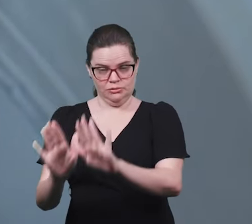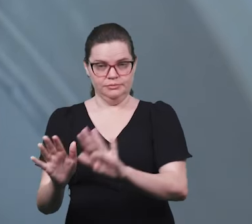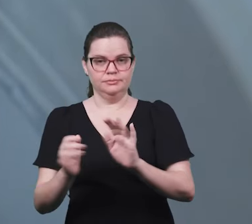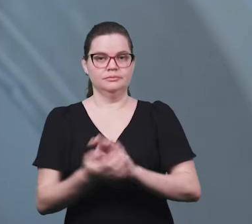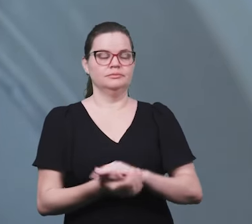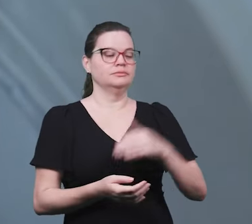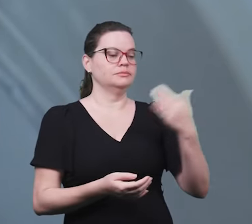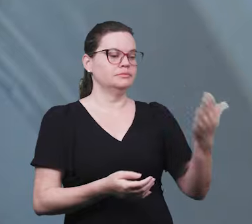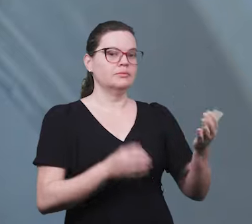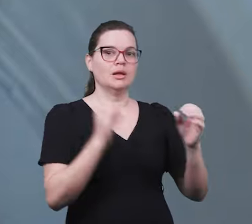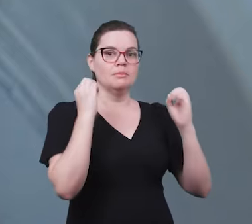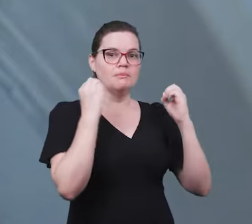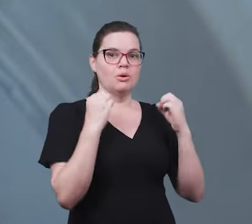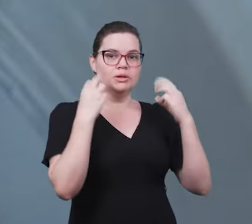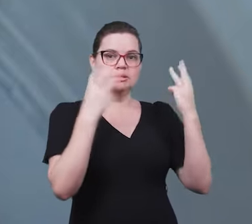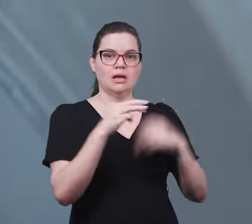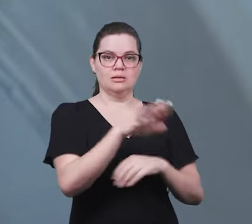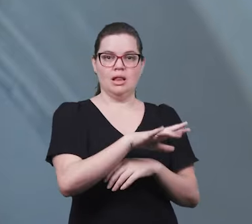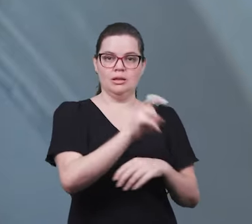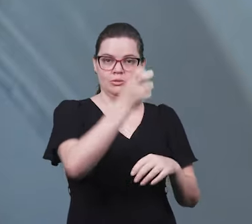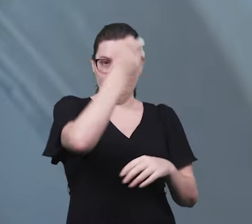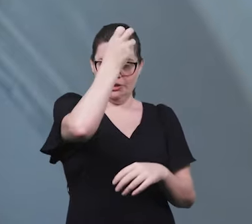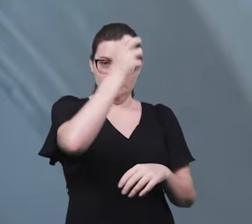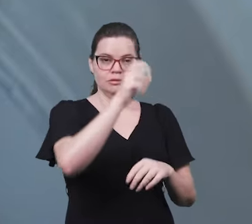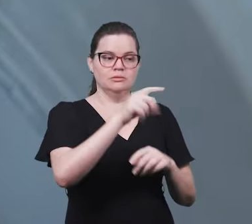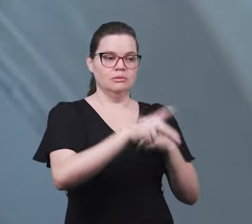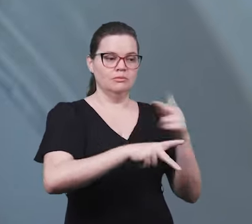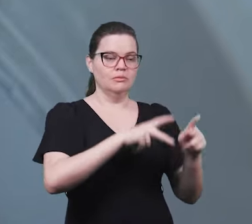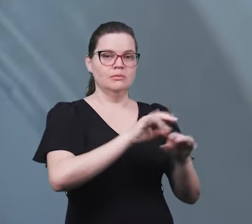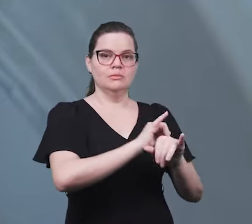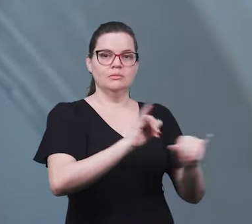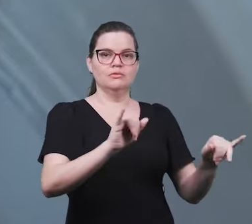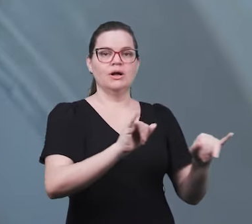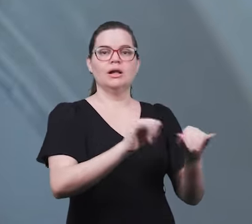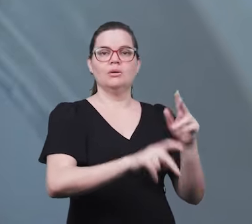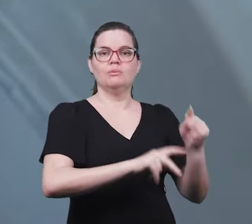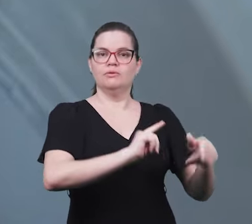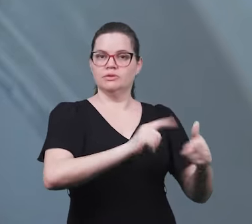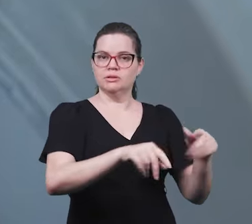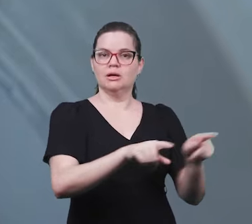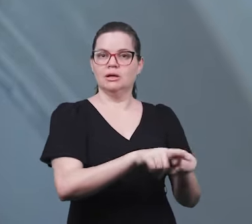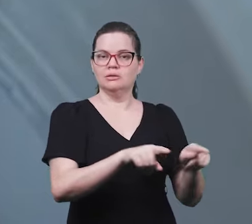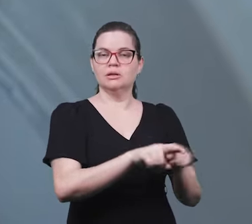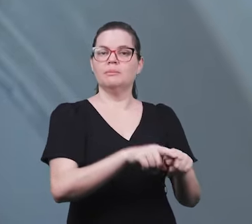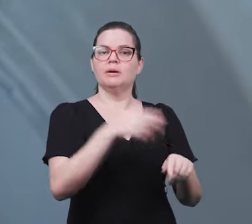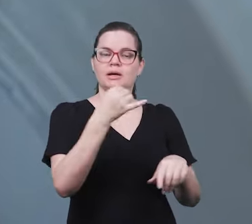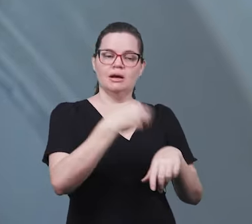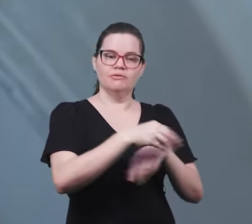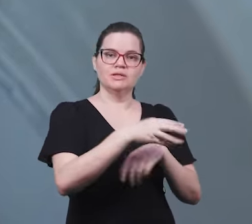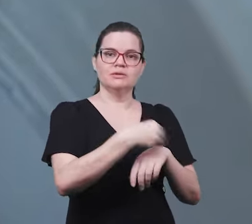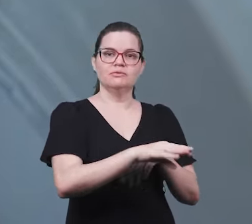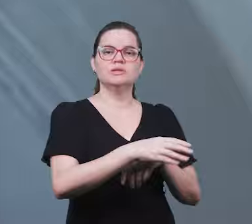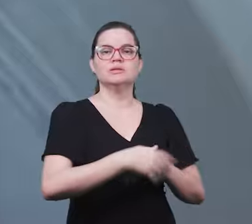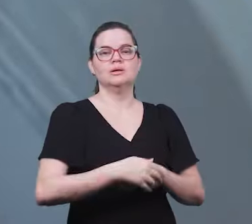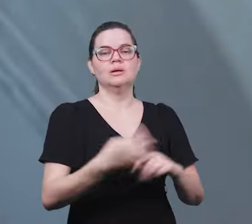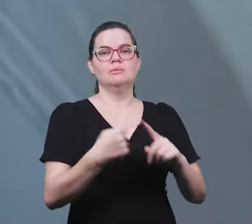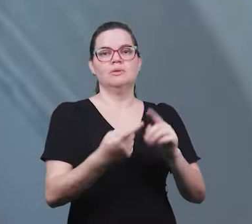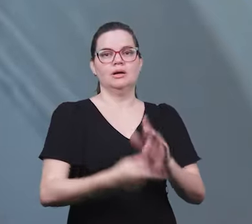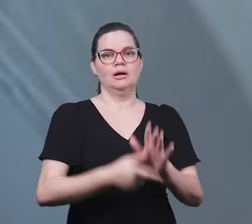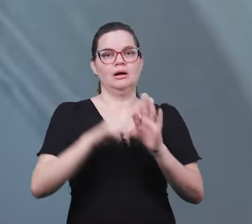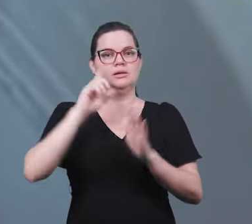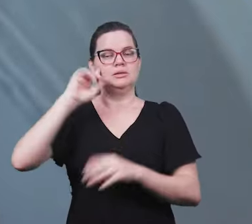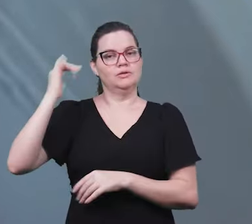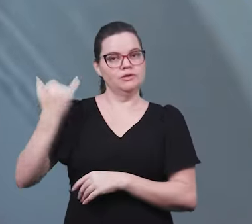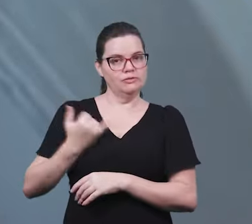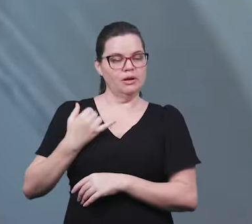aquilo que Deus lhe havia dito antes, assim como Jesus, que vai para o seu povo anunciando as